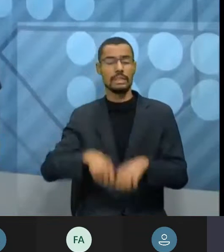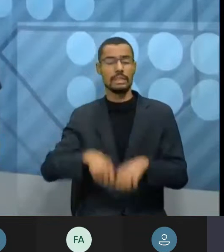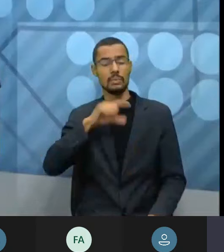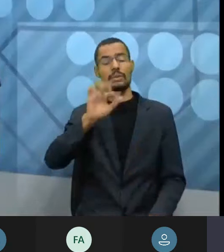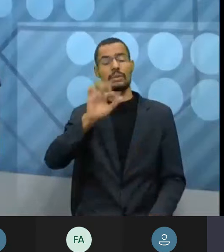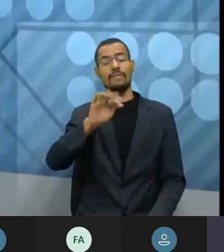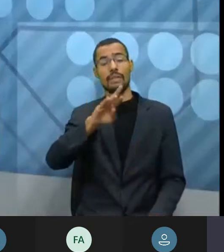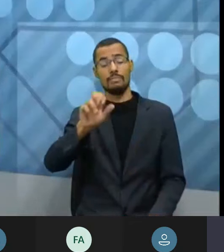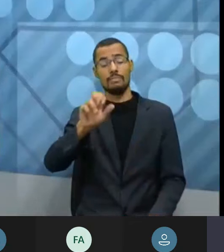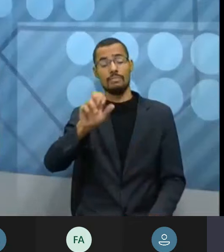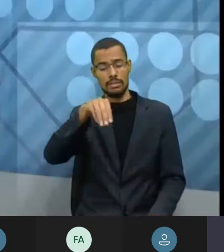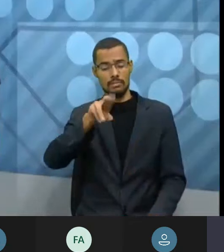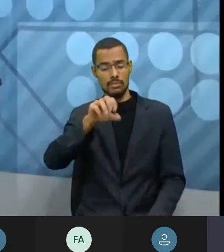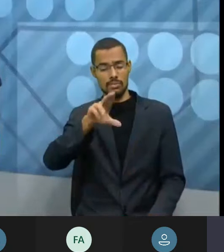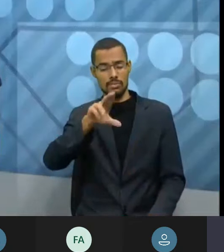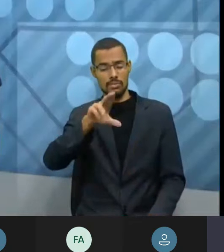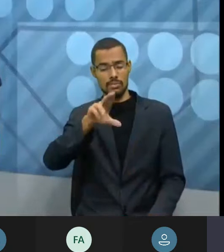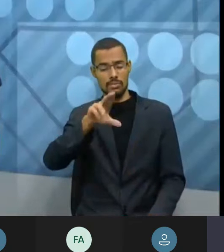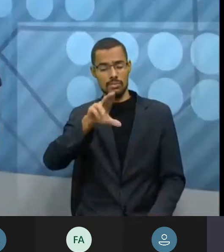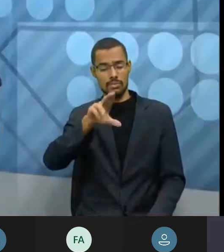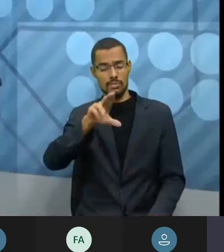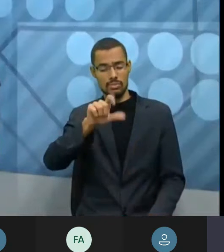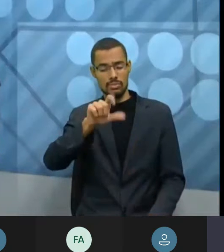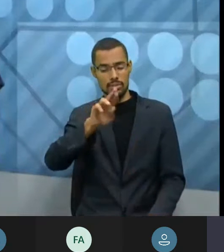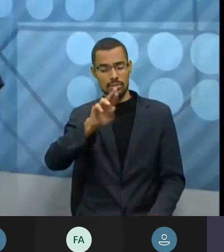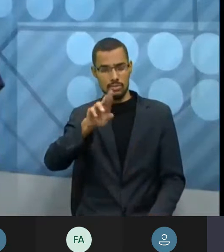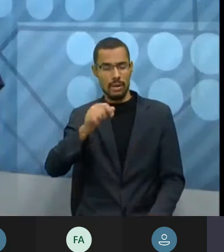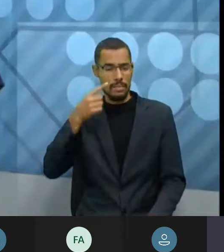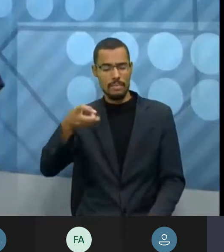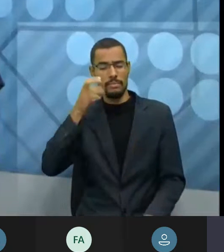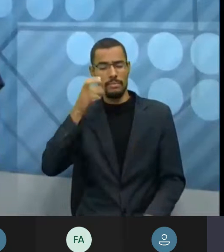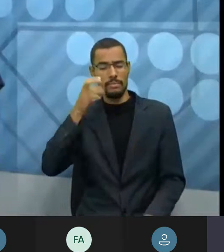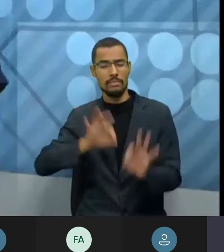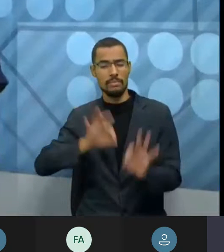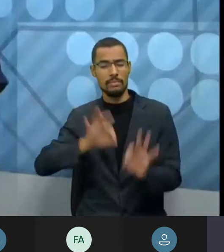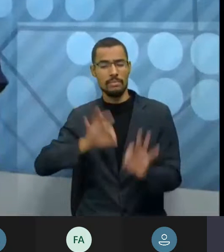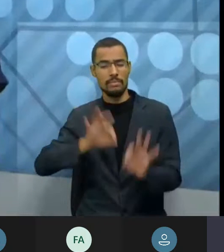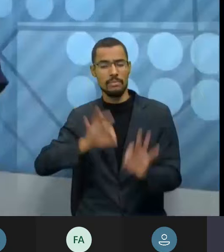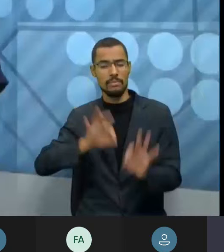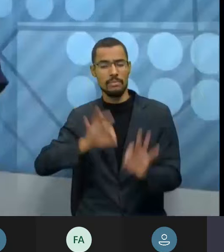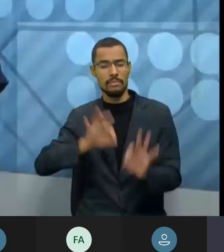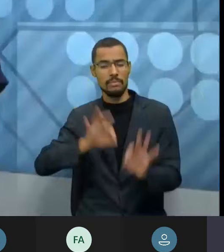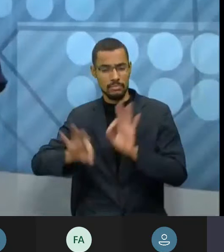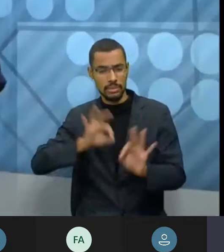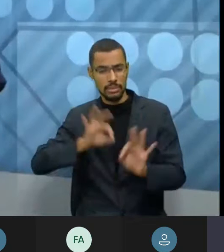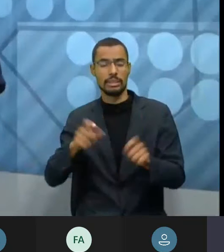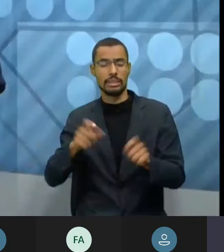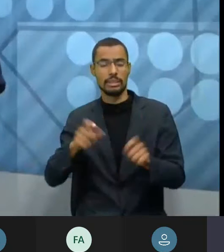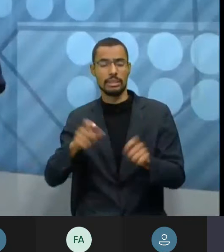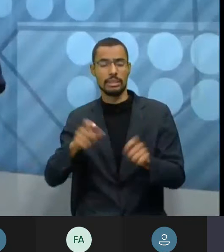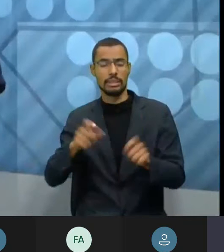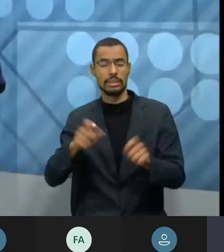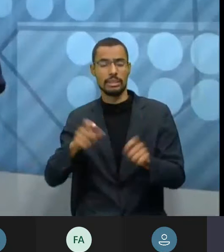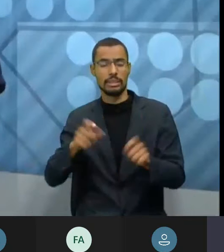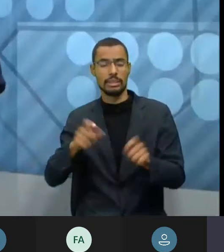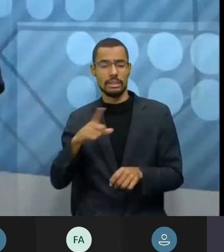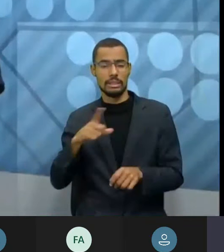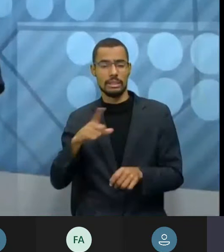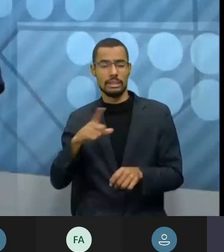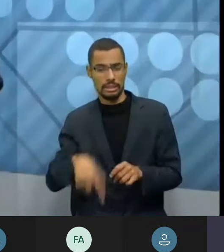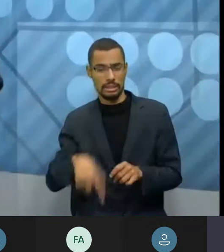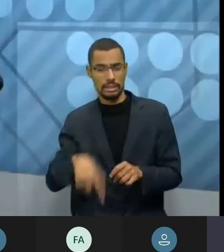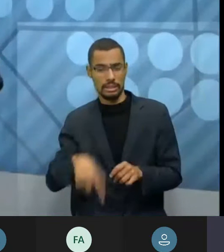a formação dessas fibras. Então, no esôfago, nós temos a camada adventícia, uma camada muscular, uma terceira camada,